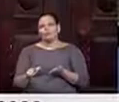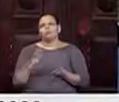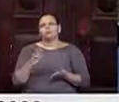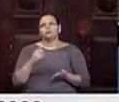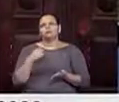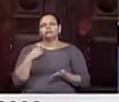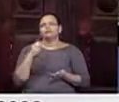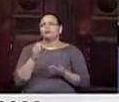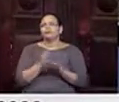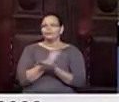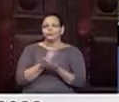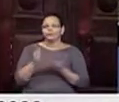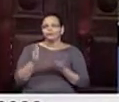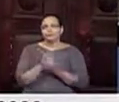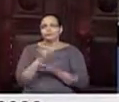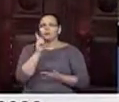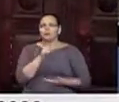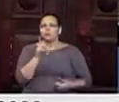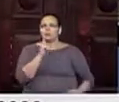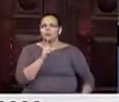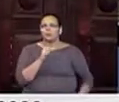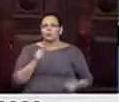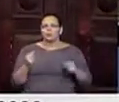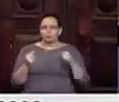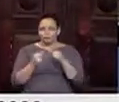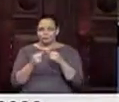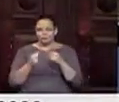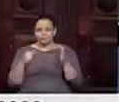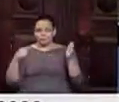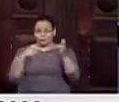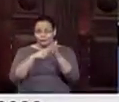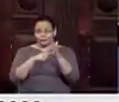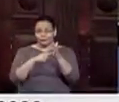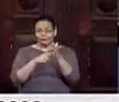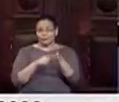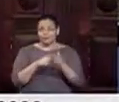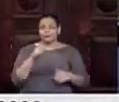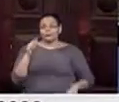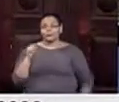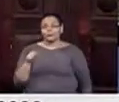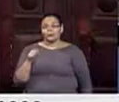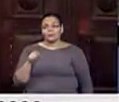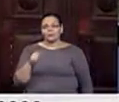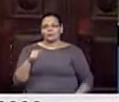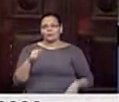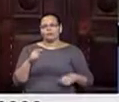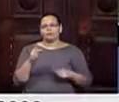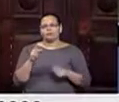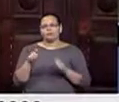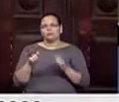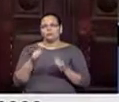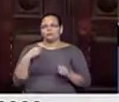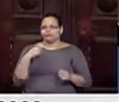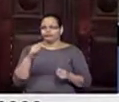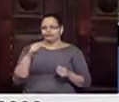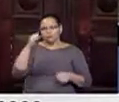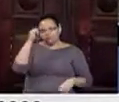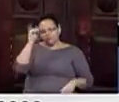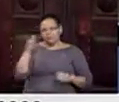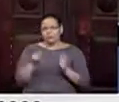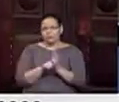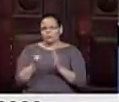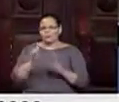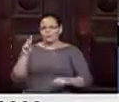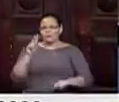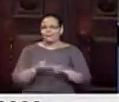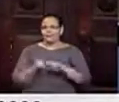china a várias questões cujo objetivo é obviamente a pessoa destrói a droga e não morra vai preso cury e cury